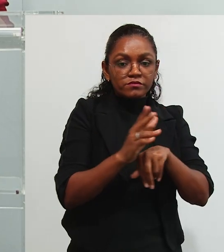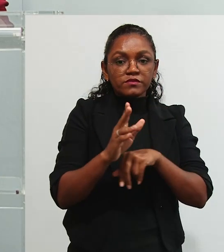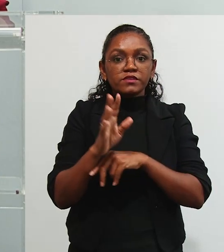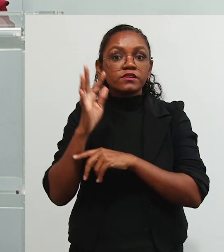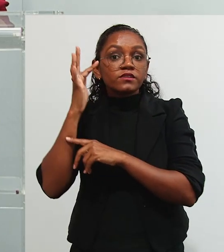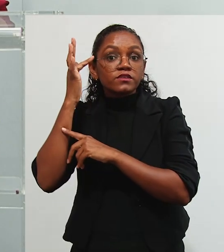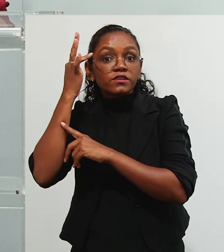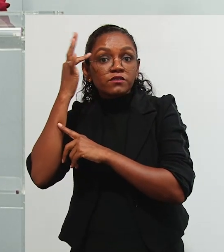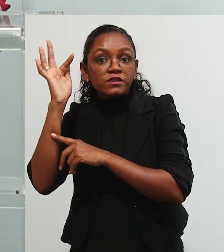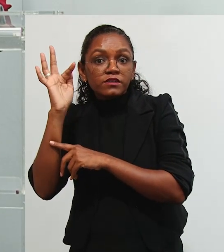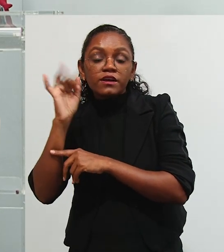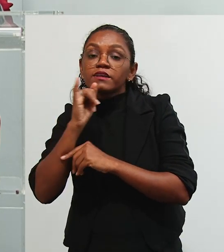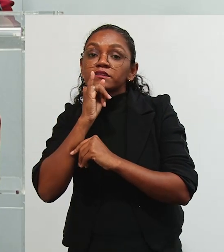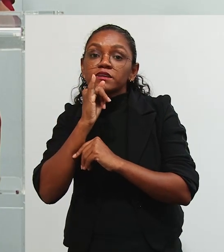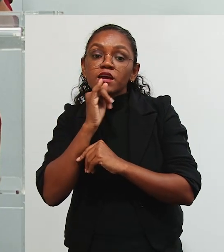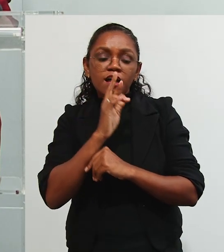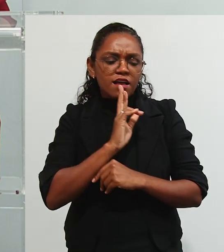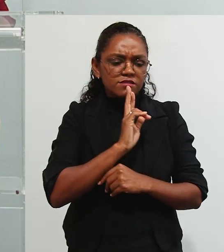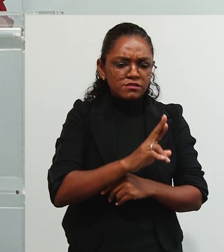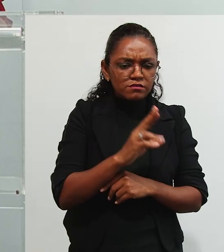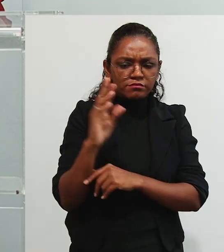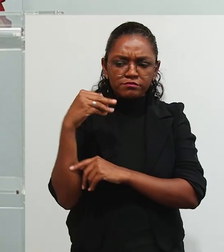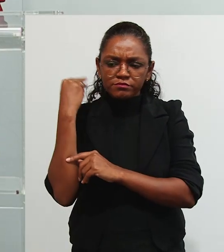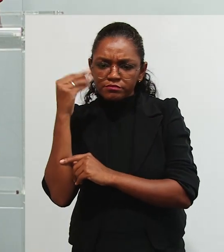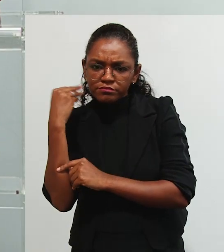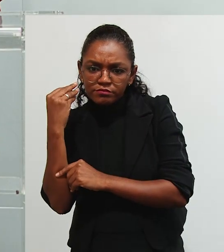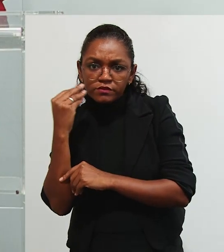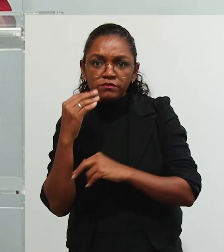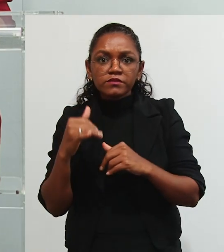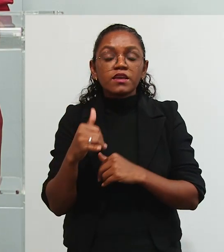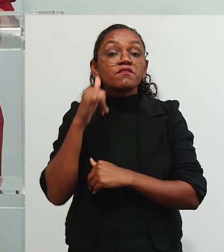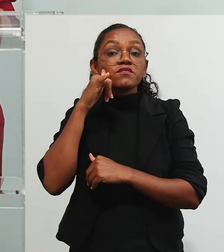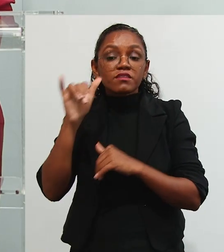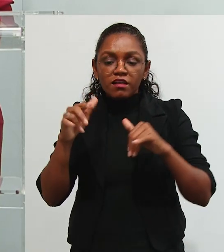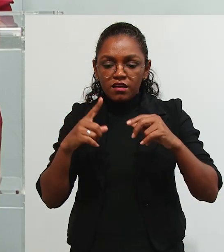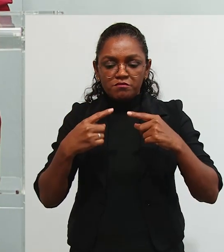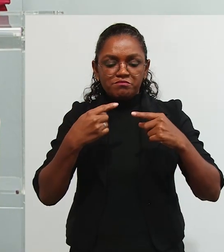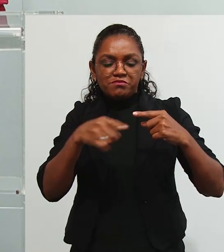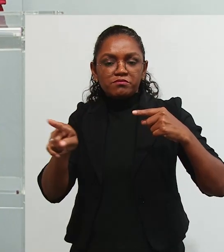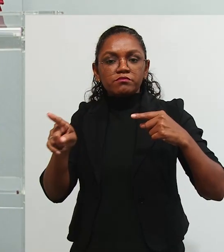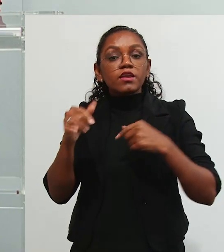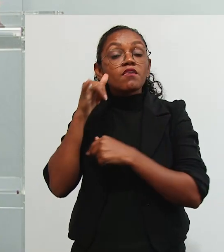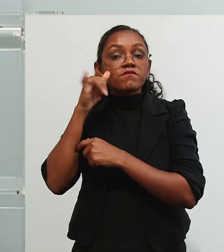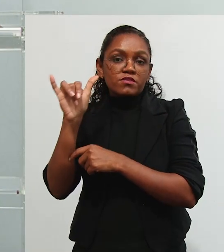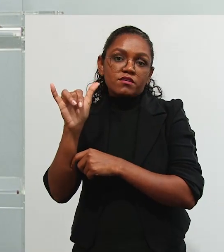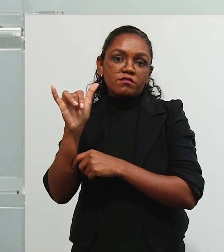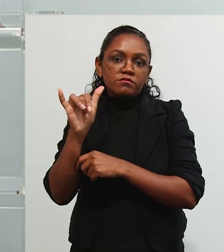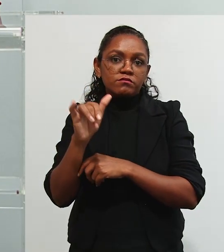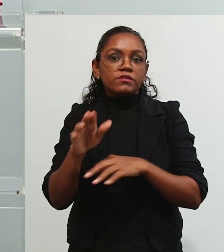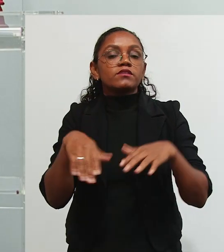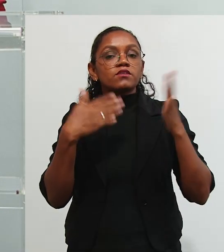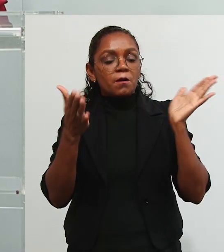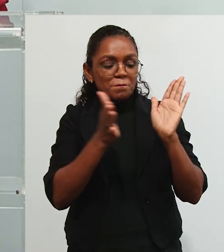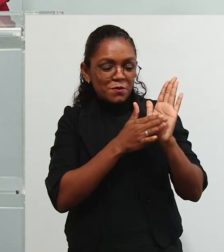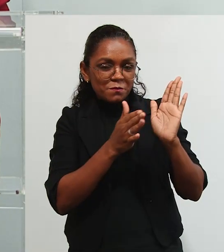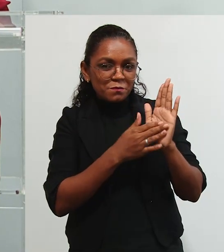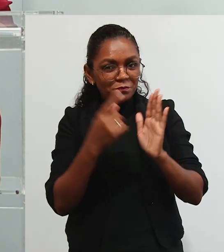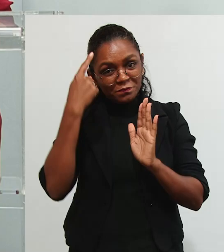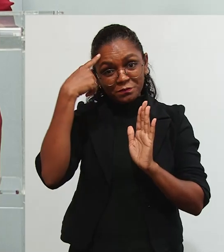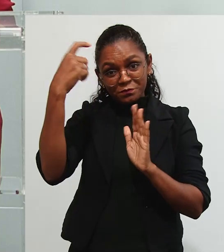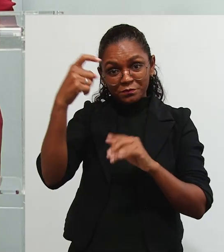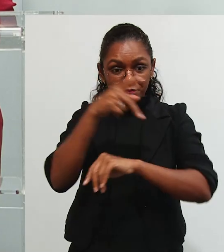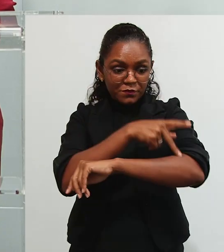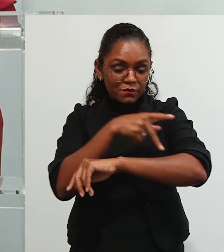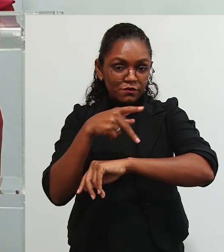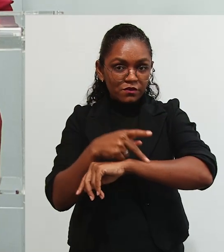o distanciamento entre a razão e a experiência. Então, ao propor uma ideia pedagógica, Dewey